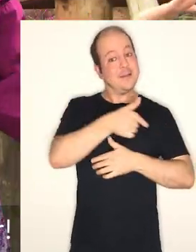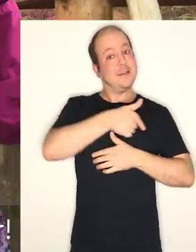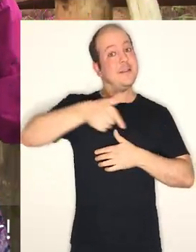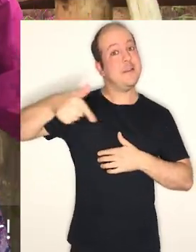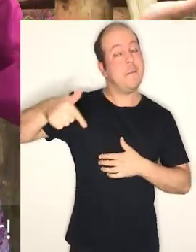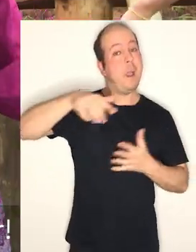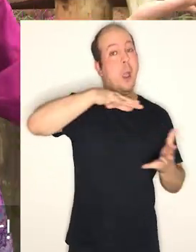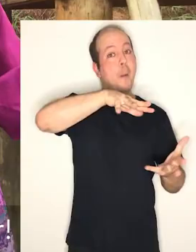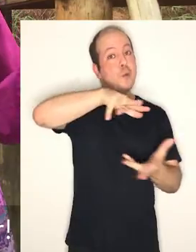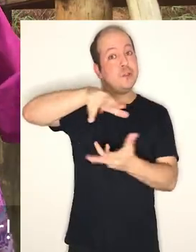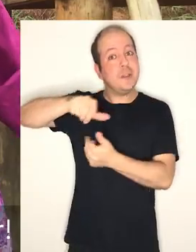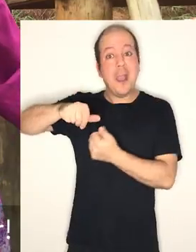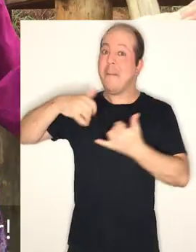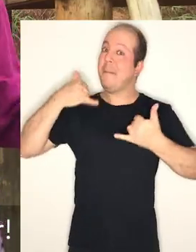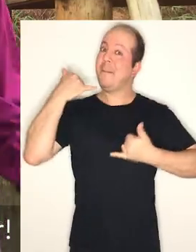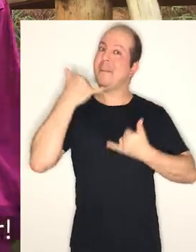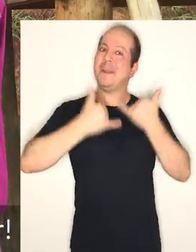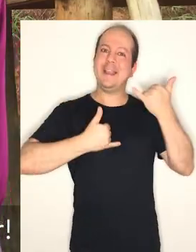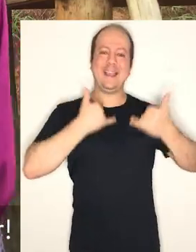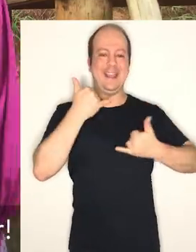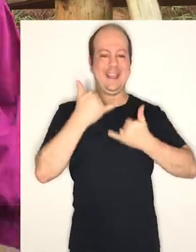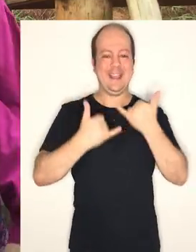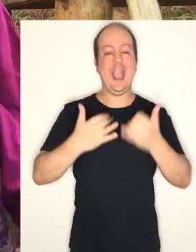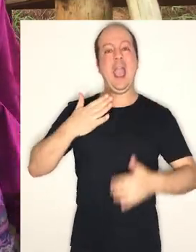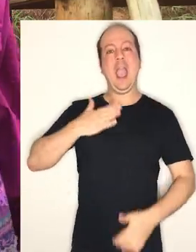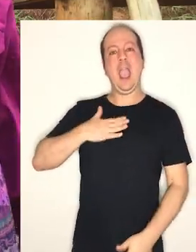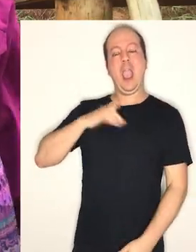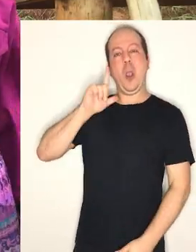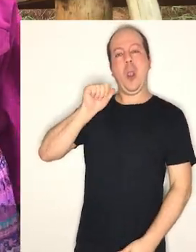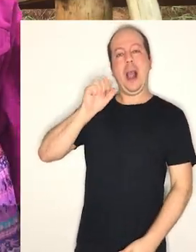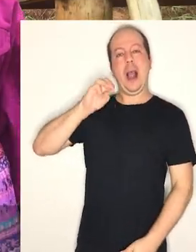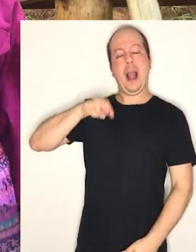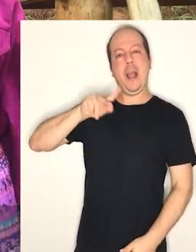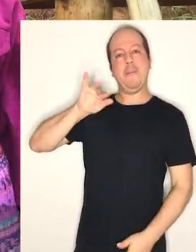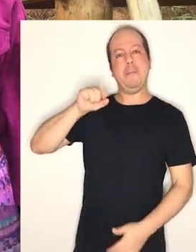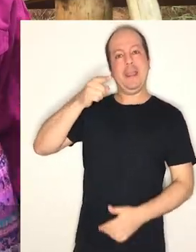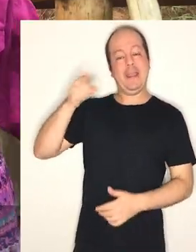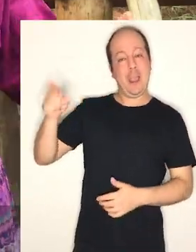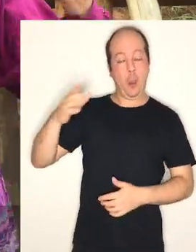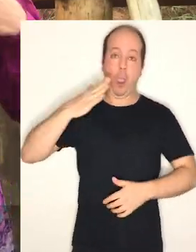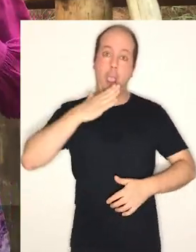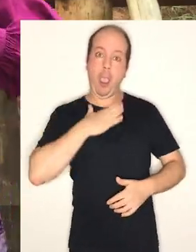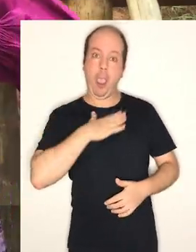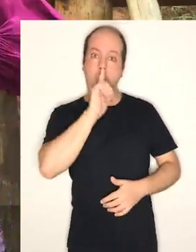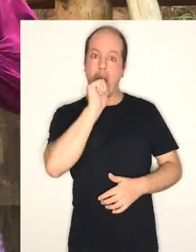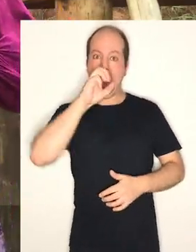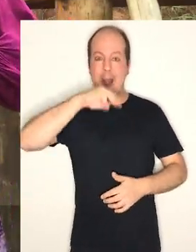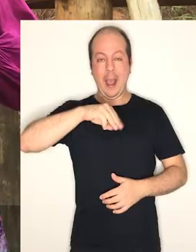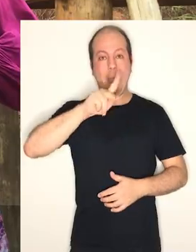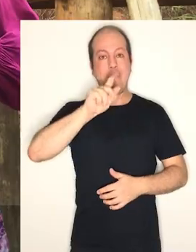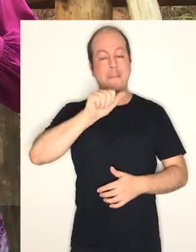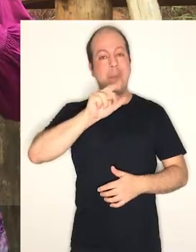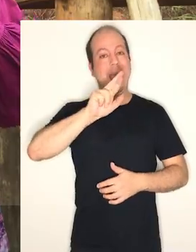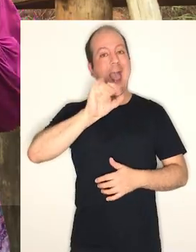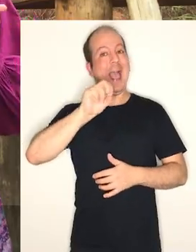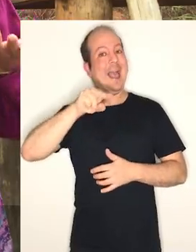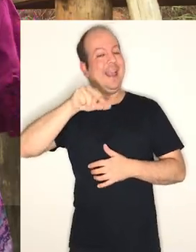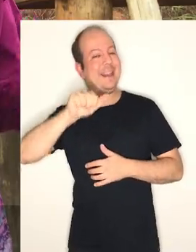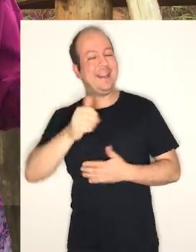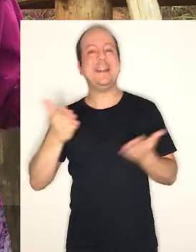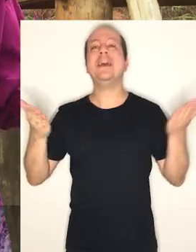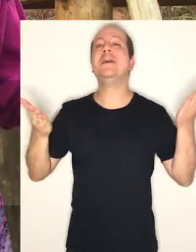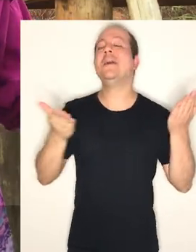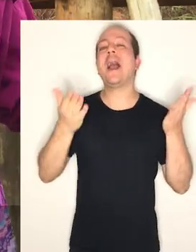bem-vindas à Semana Mundial do Brincar. Eu sou o Lampião. E eu sou a Lamparina. E